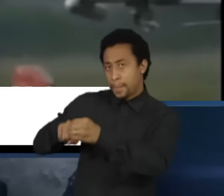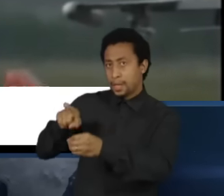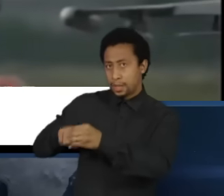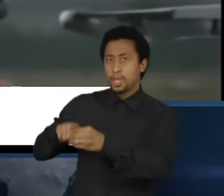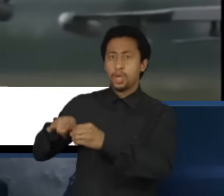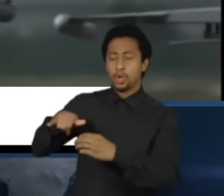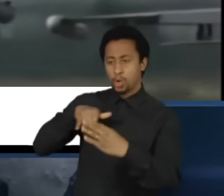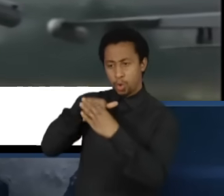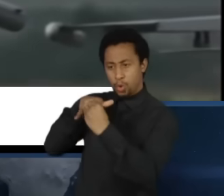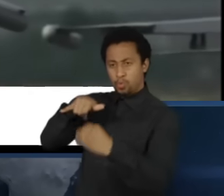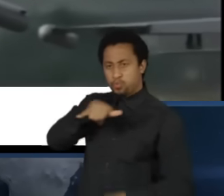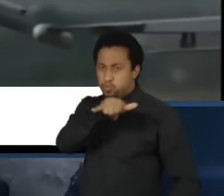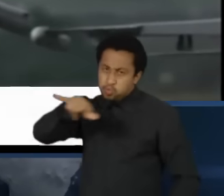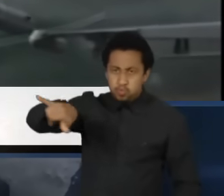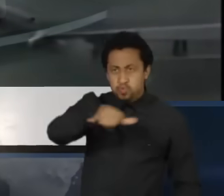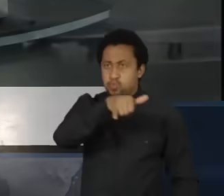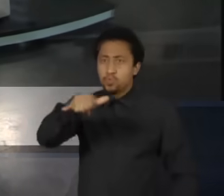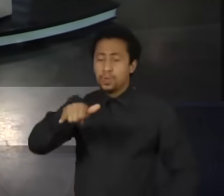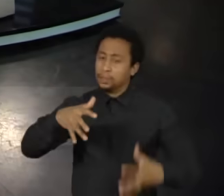da ilha.